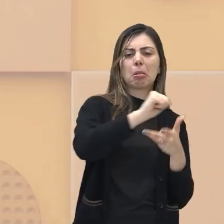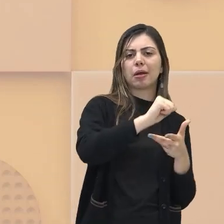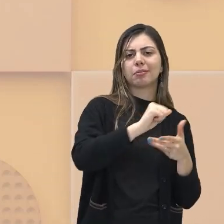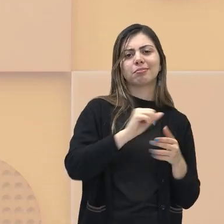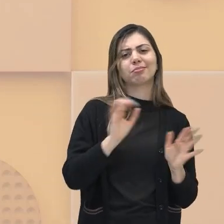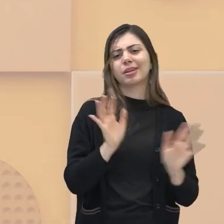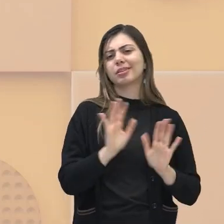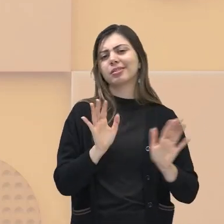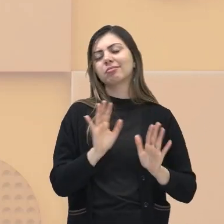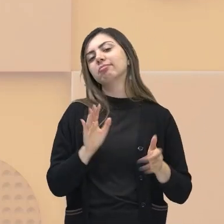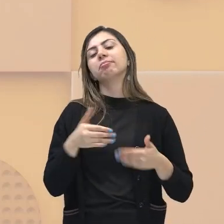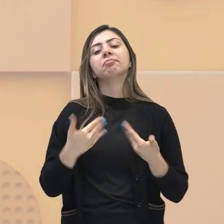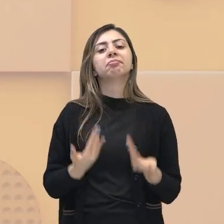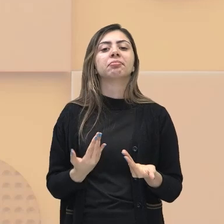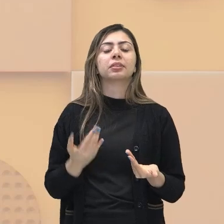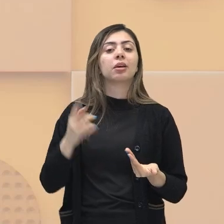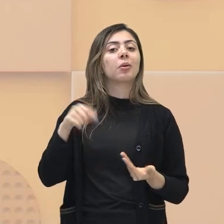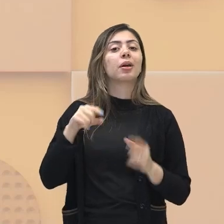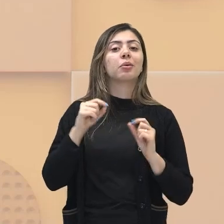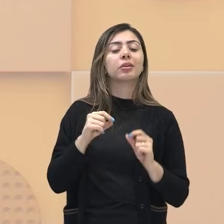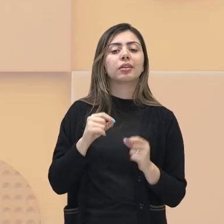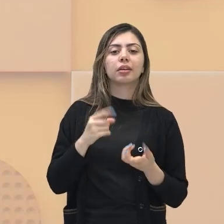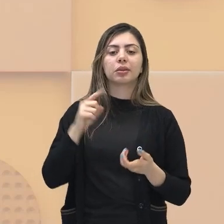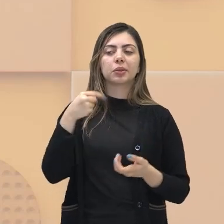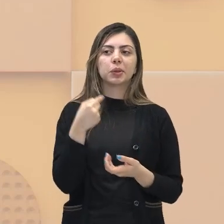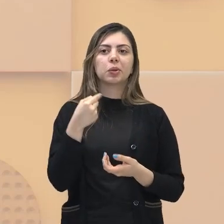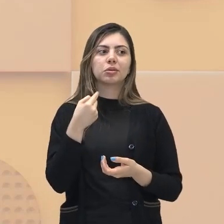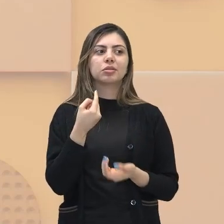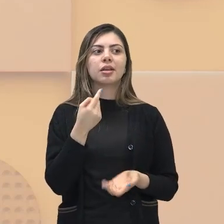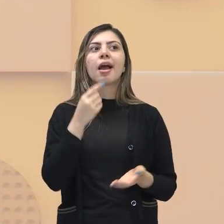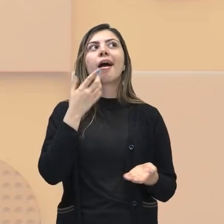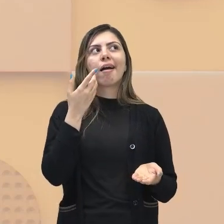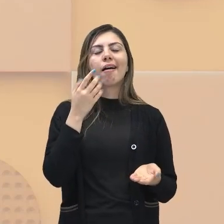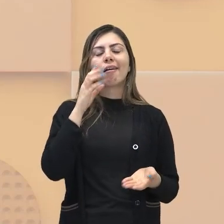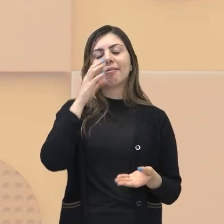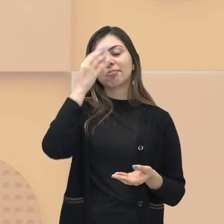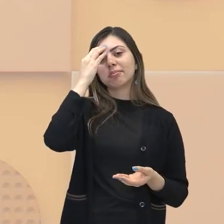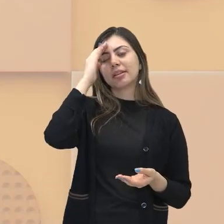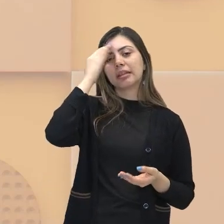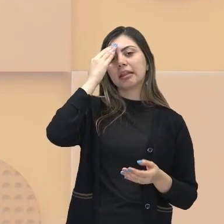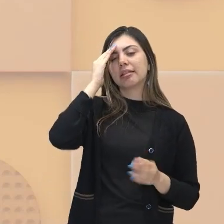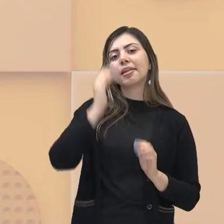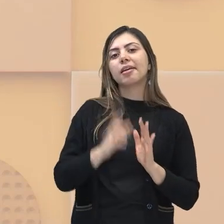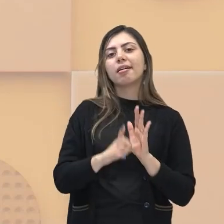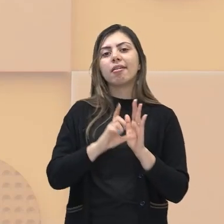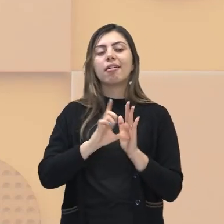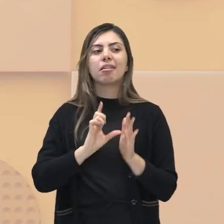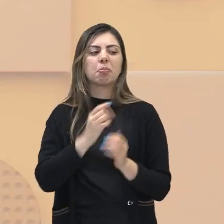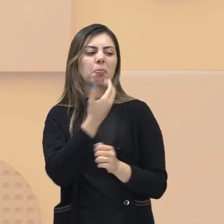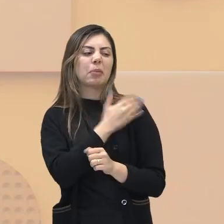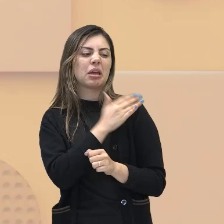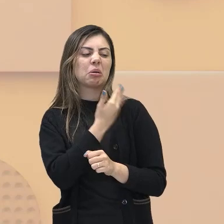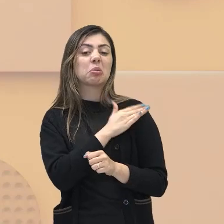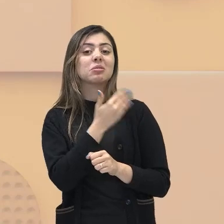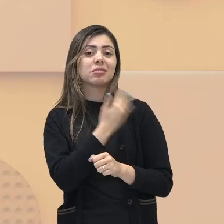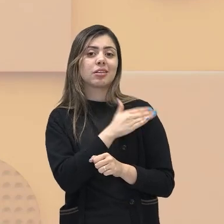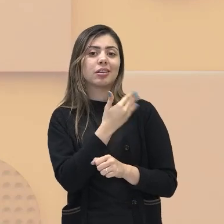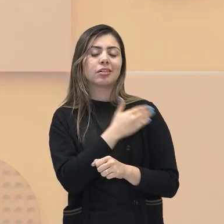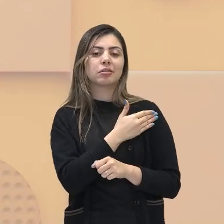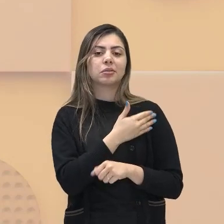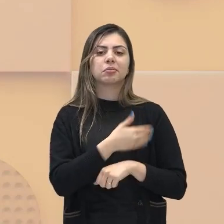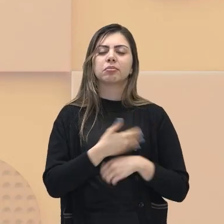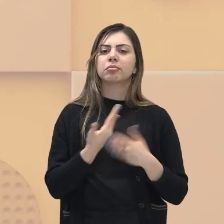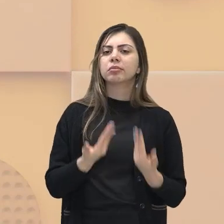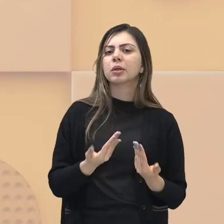é. Ou seja, isso é a gente formar um estereótipo e uma visão preconceituosa sobre alguém. Um preconceito. O que é